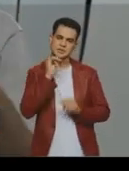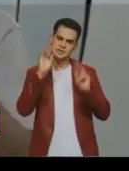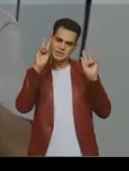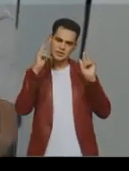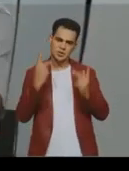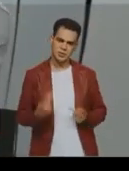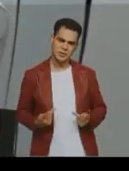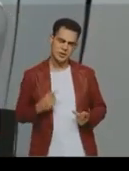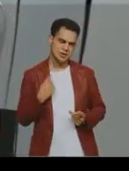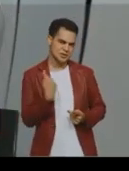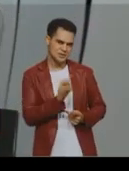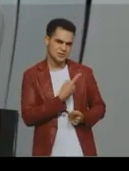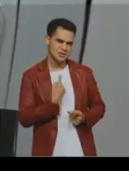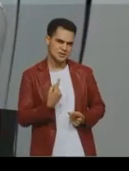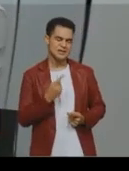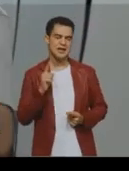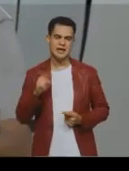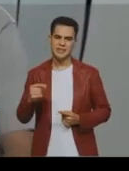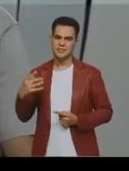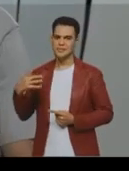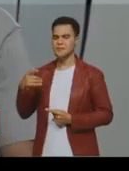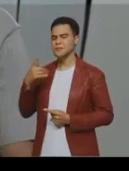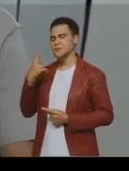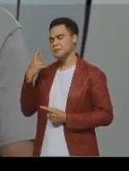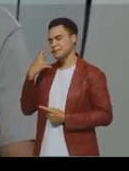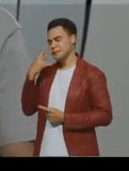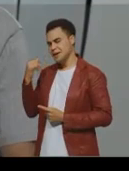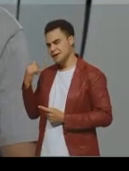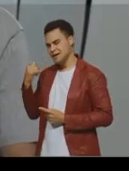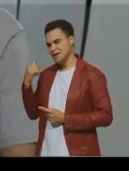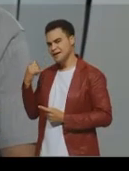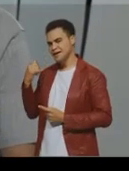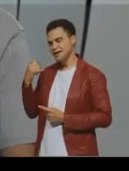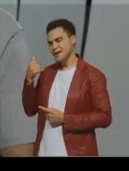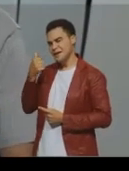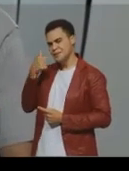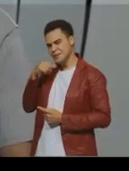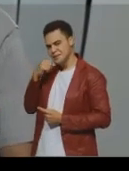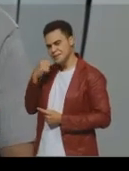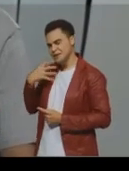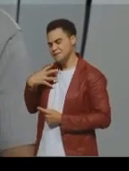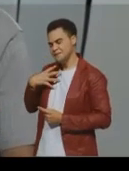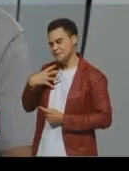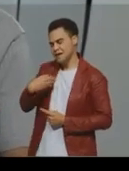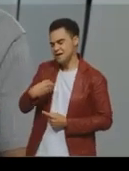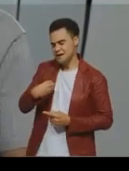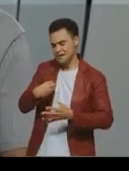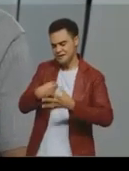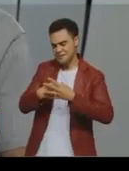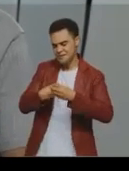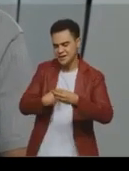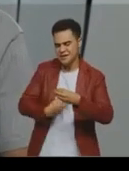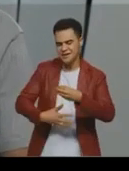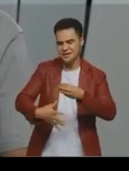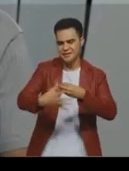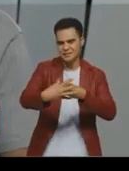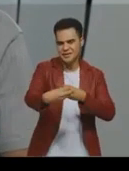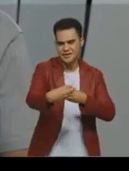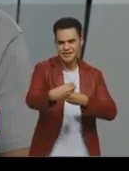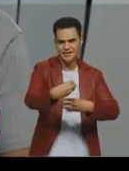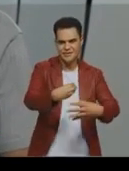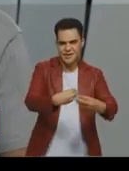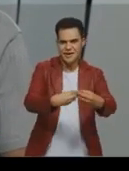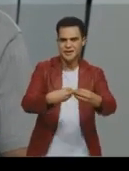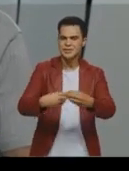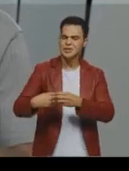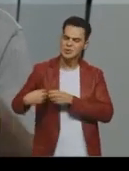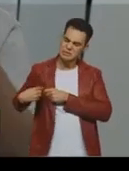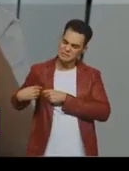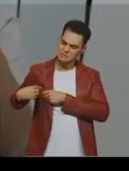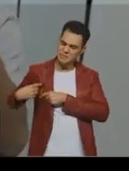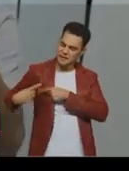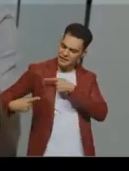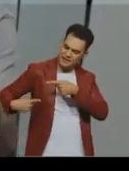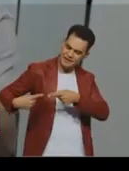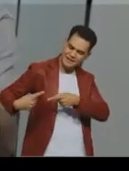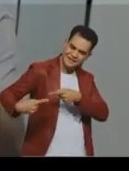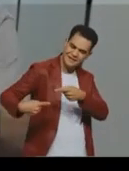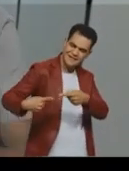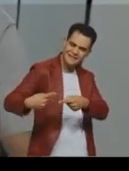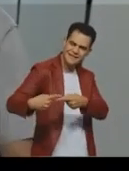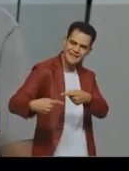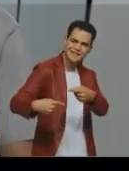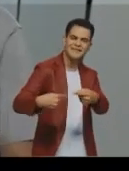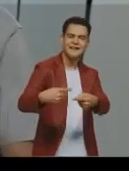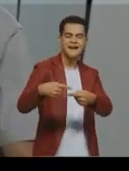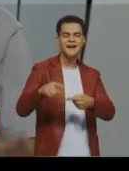são passadas dos pais para os filhos. Então, caracteres hereditários que são passados aos descendentes do ponto de